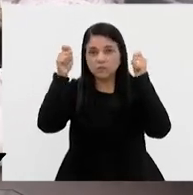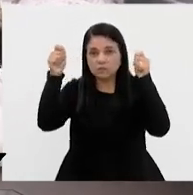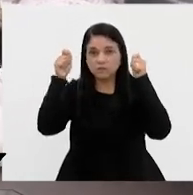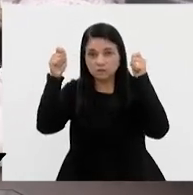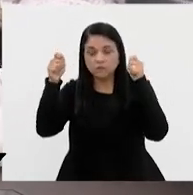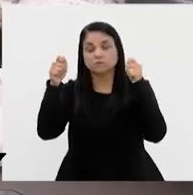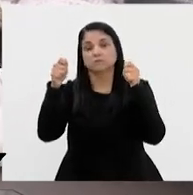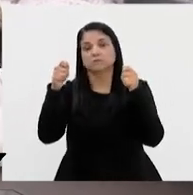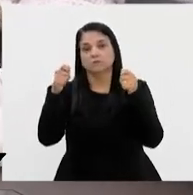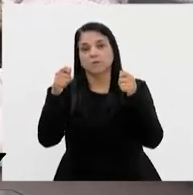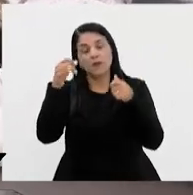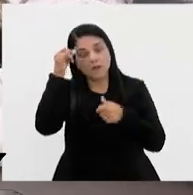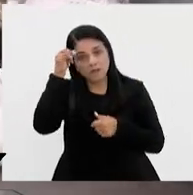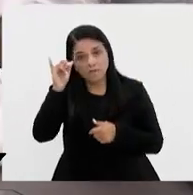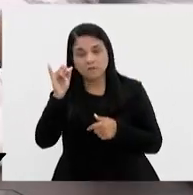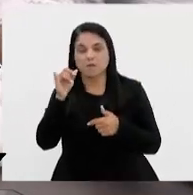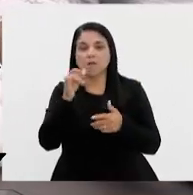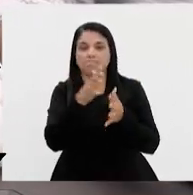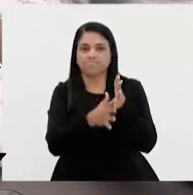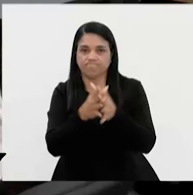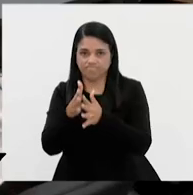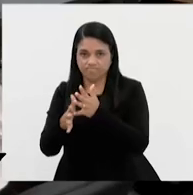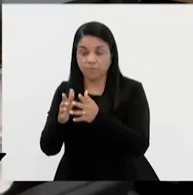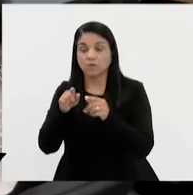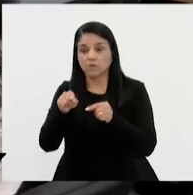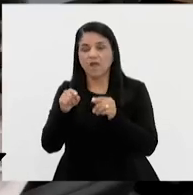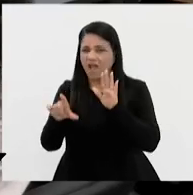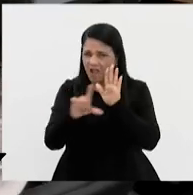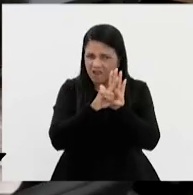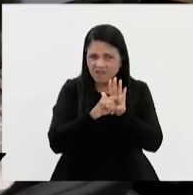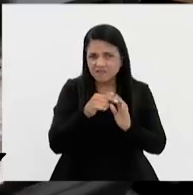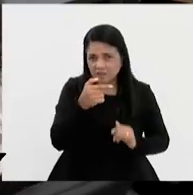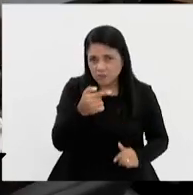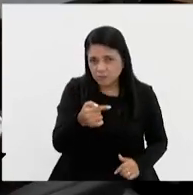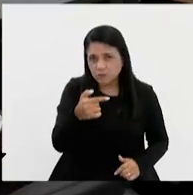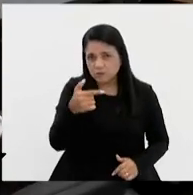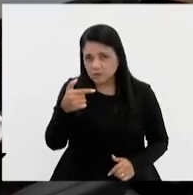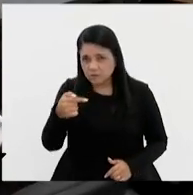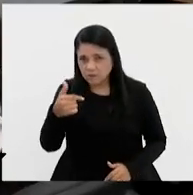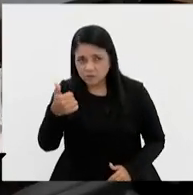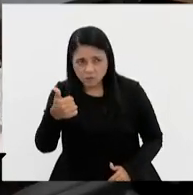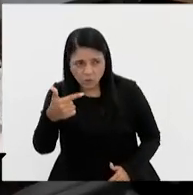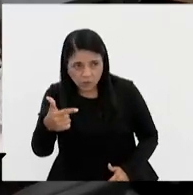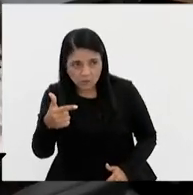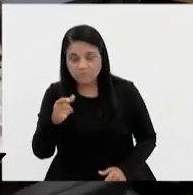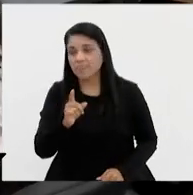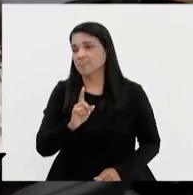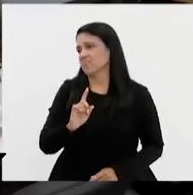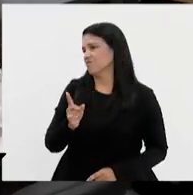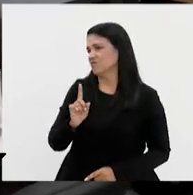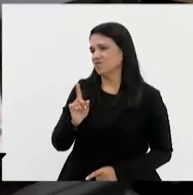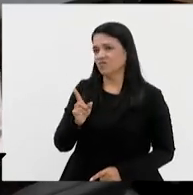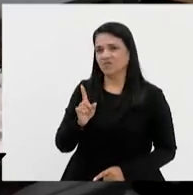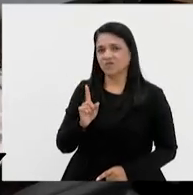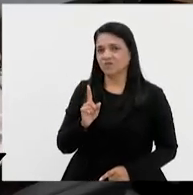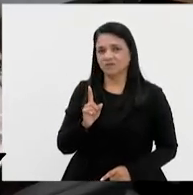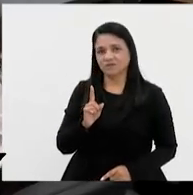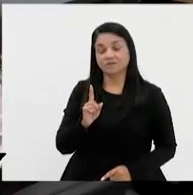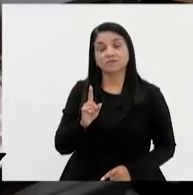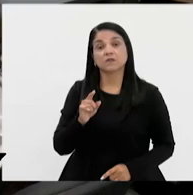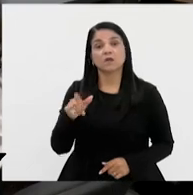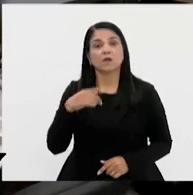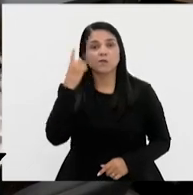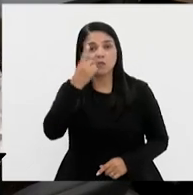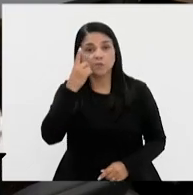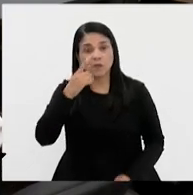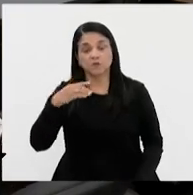Deputado, deputado Link, a lei que Vossa Excelência cita é a 7.712? Não. Não, não, não, né? Essa não. Porque o deputado